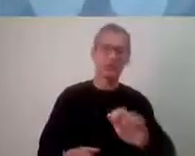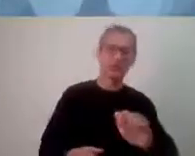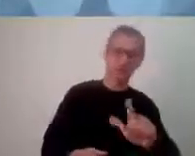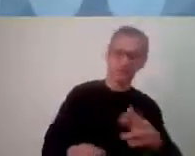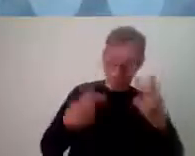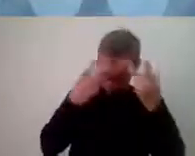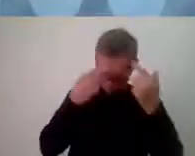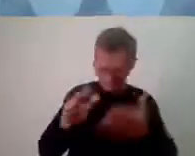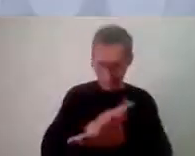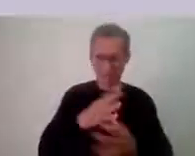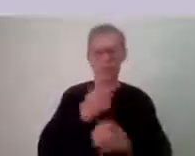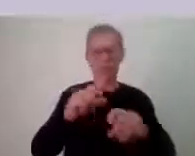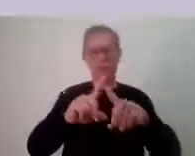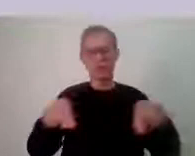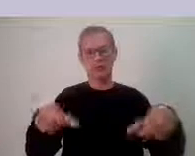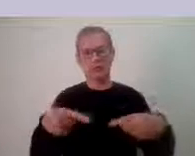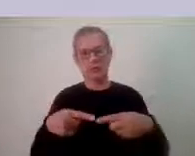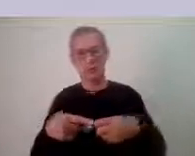região.